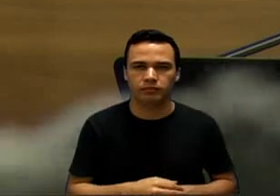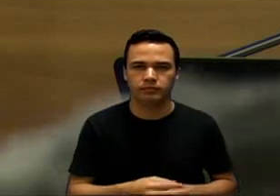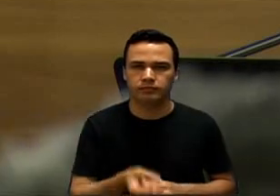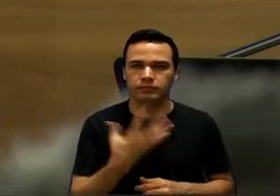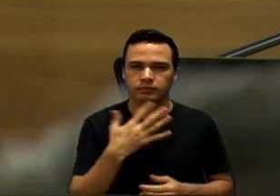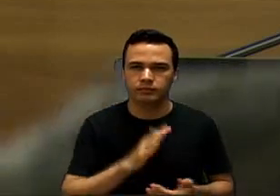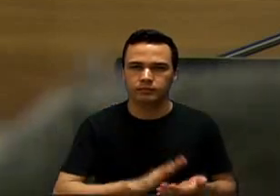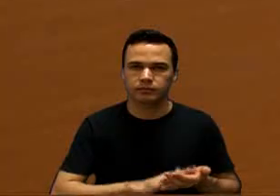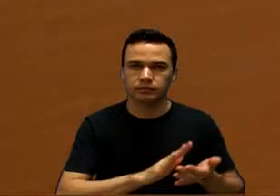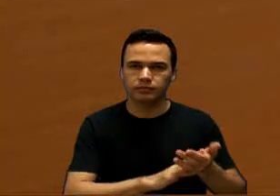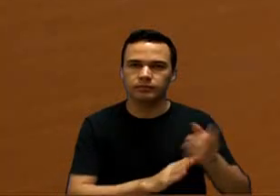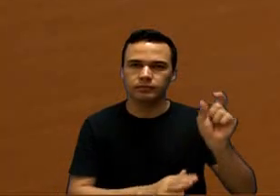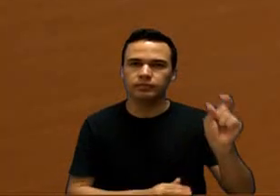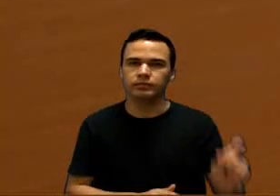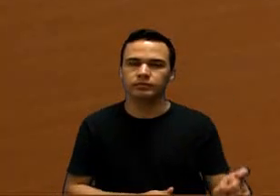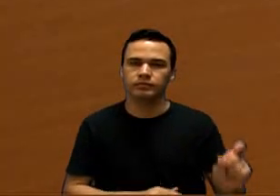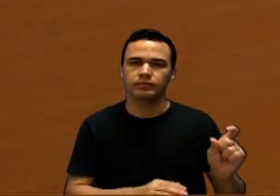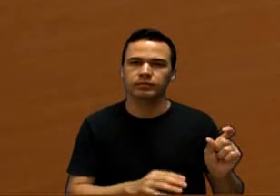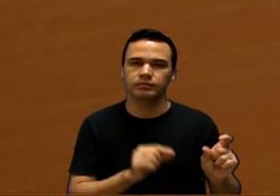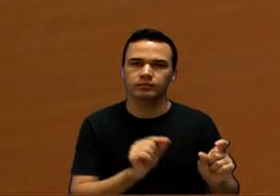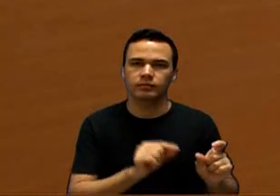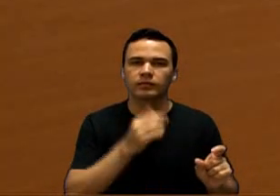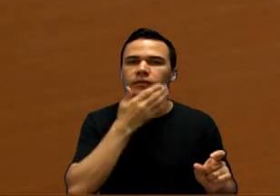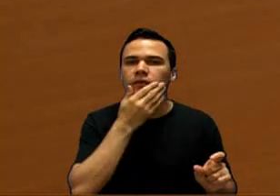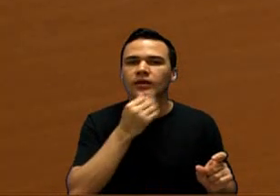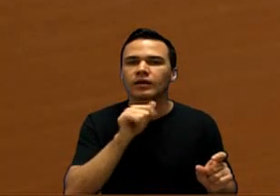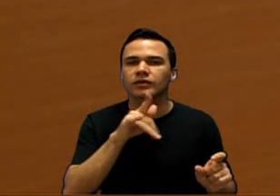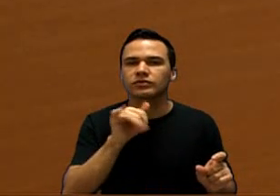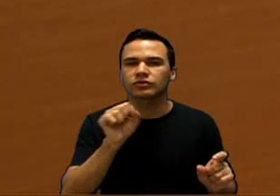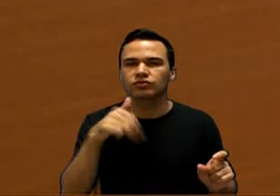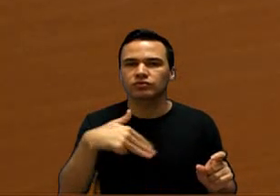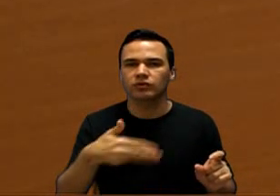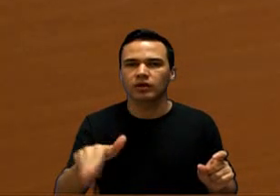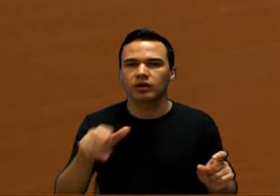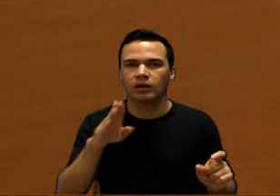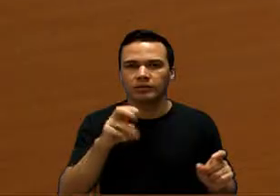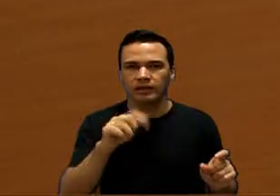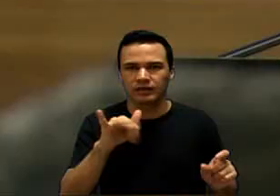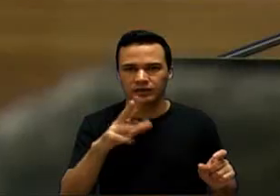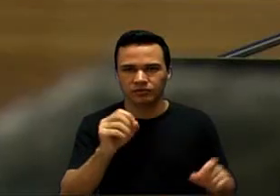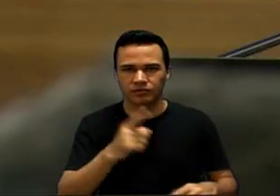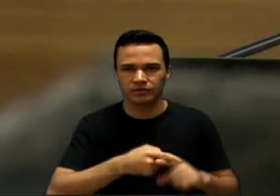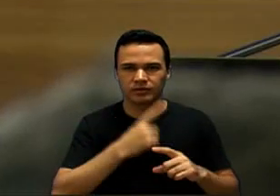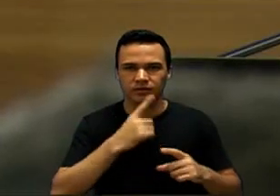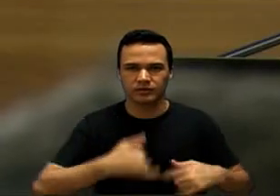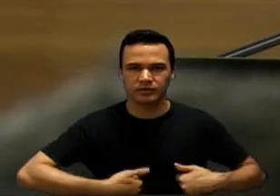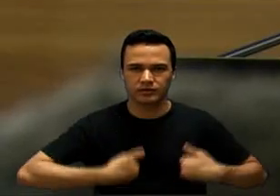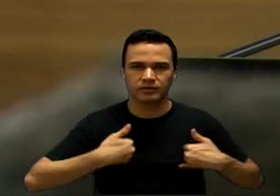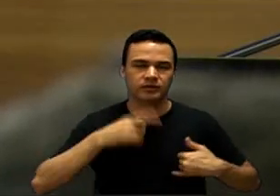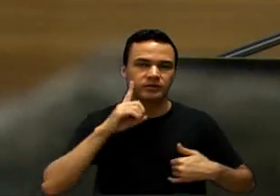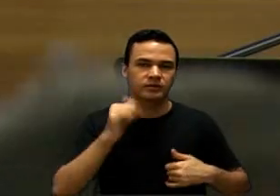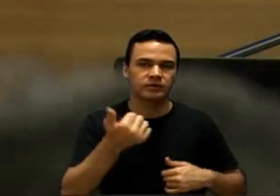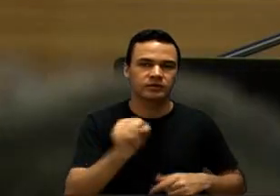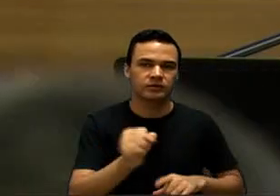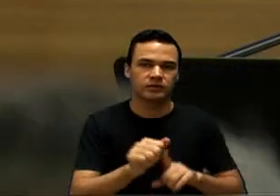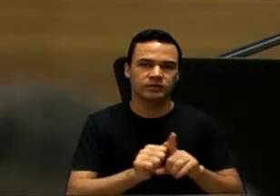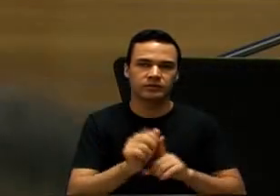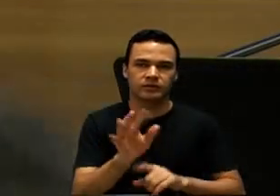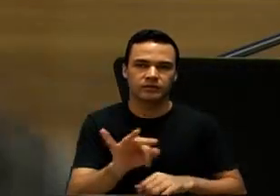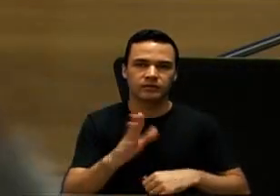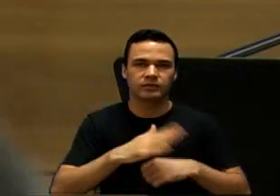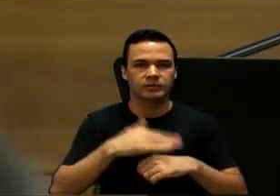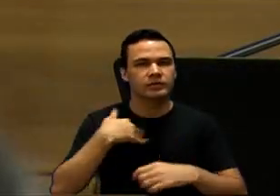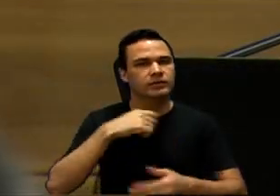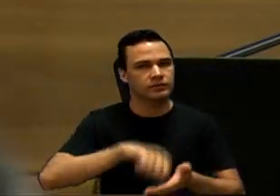Requerimento verbal, voto de congratulações com o pastor Gilson Berigo, pela passagem de sua data natalícia, comemorada dia 18 de fevereiro,